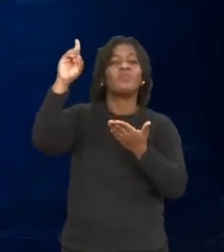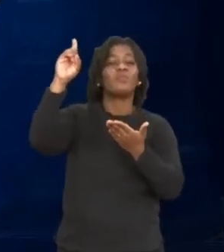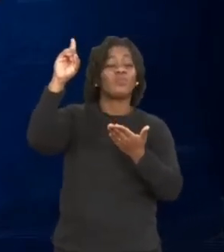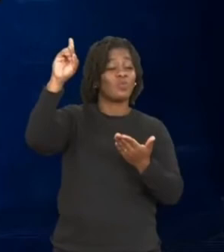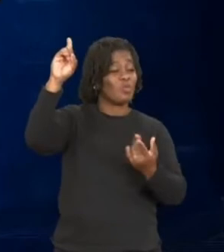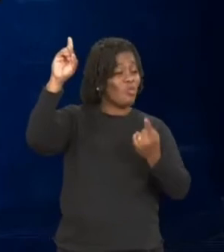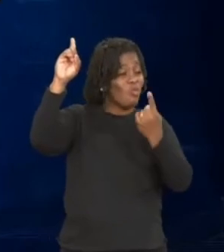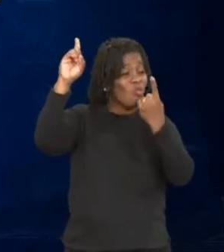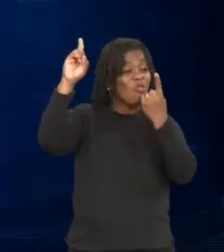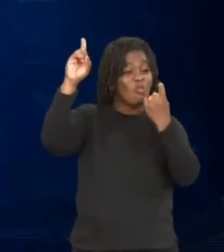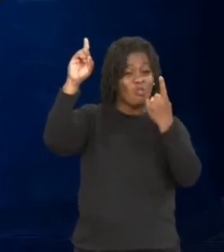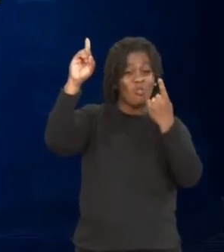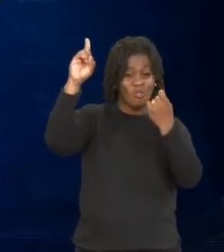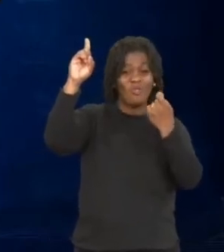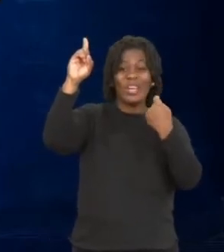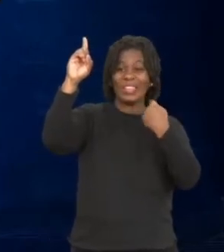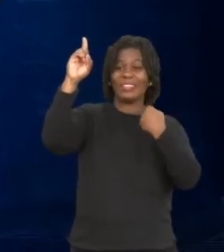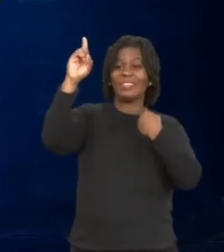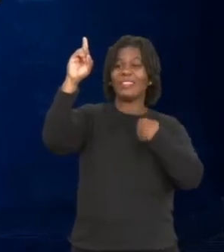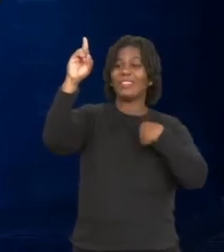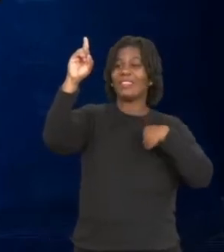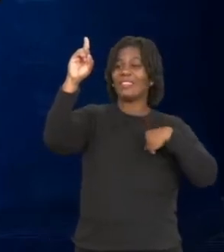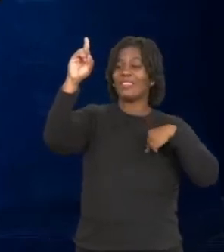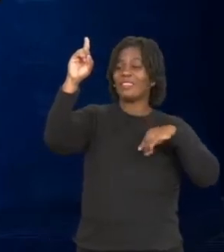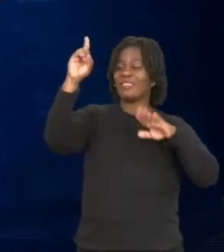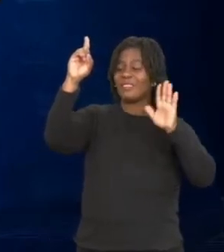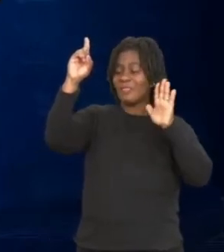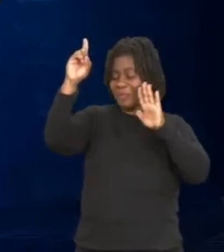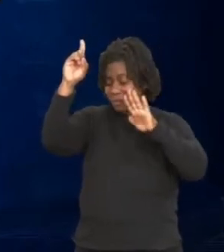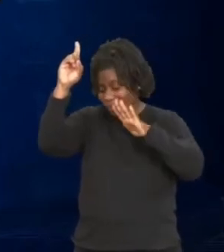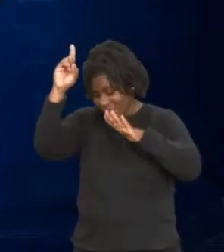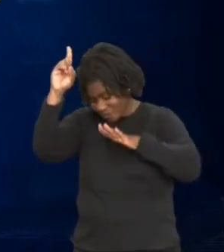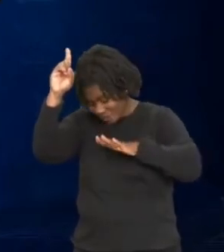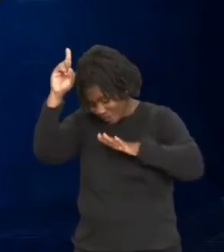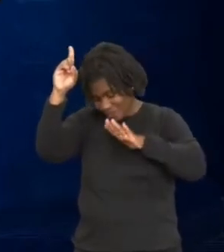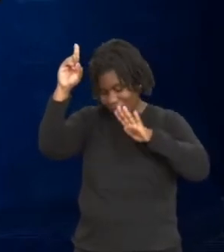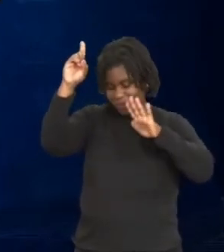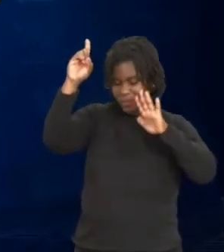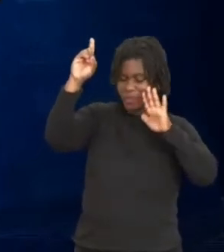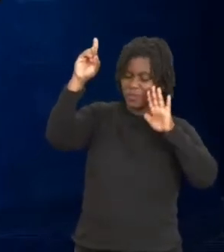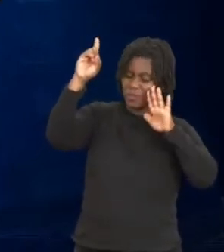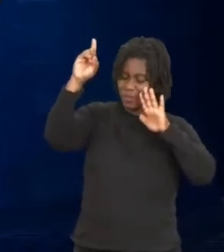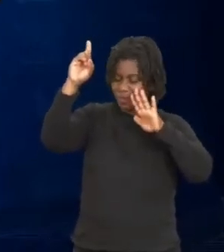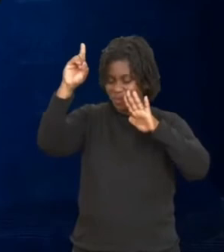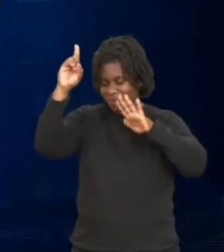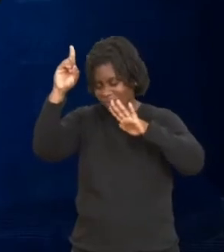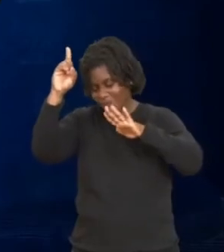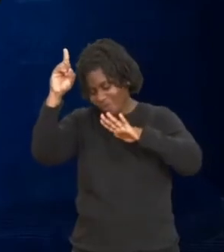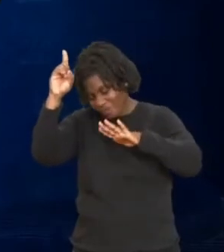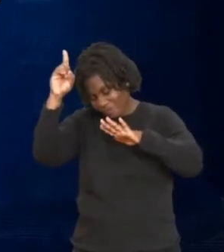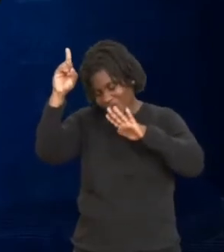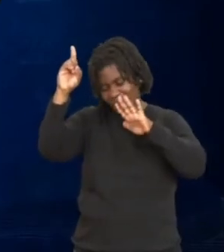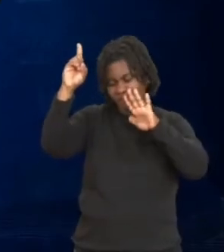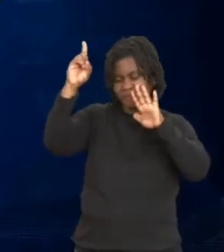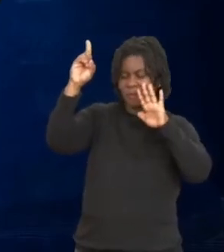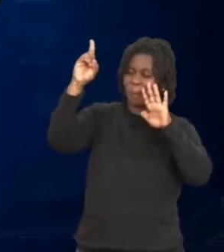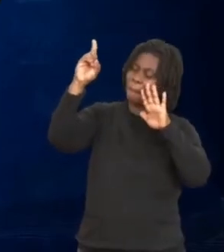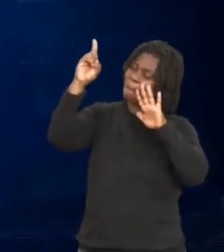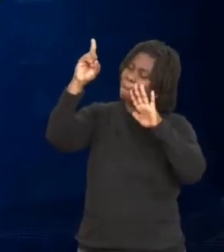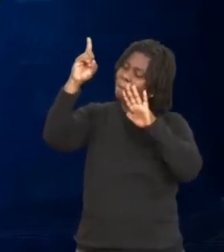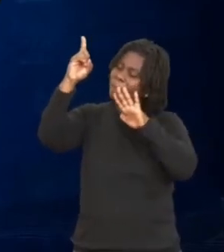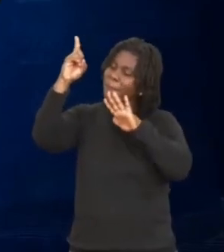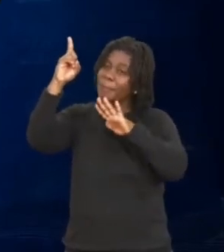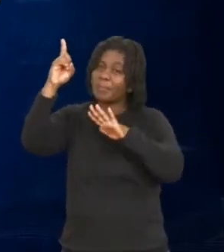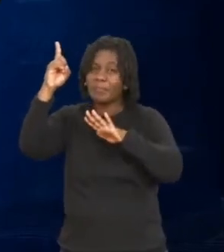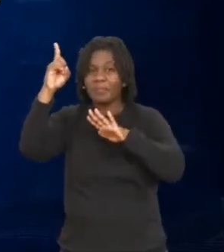O único a quem eu rendo adoração. O único a quem eu rendo